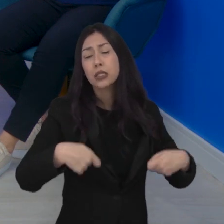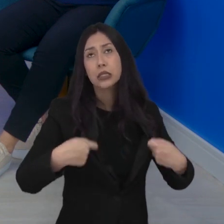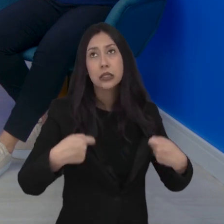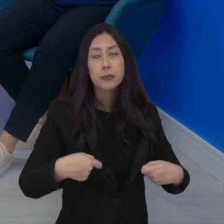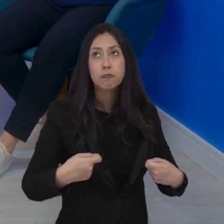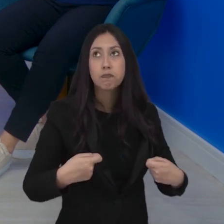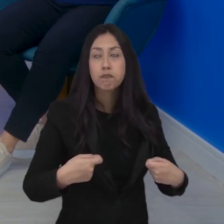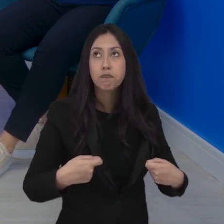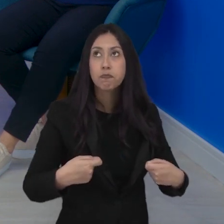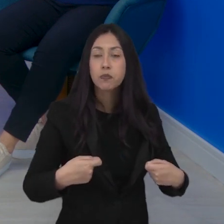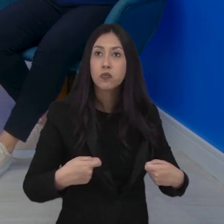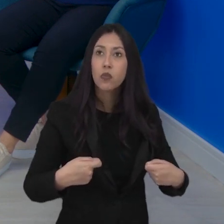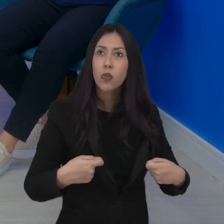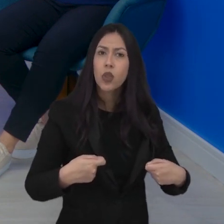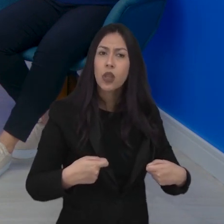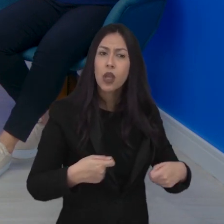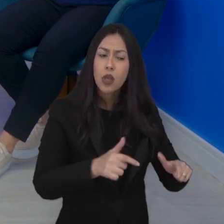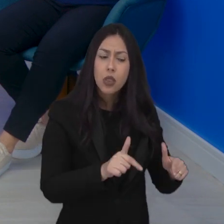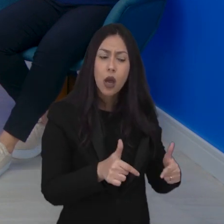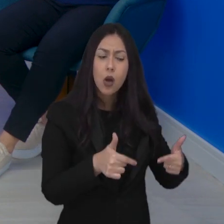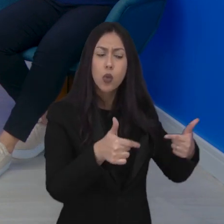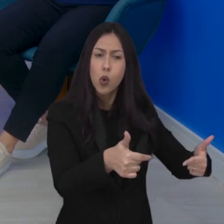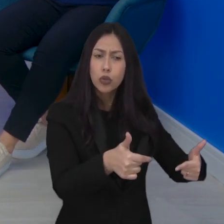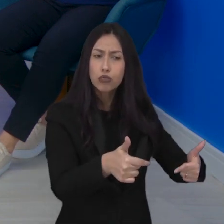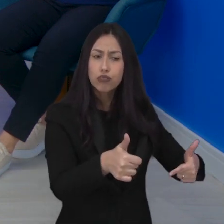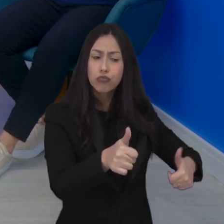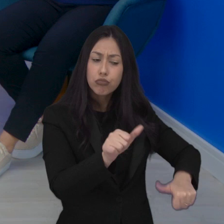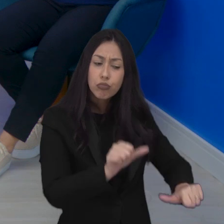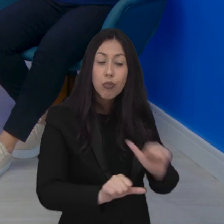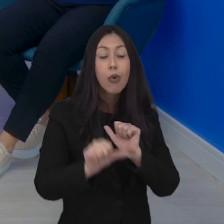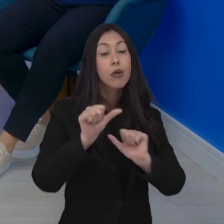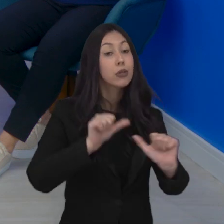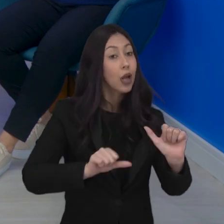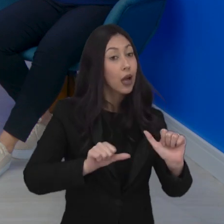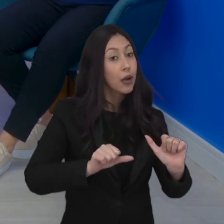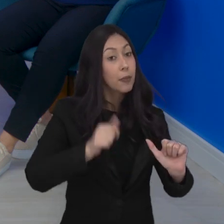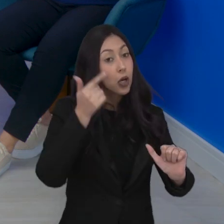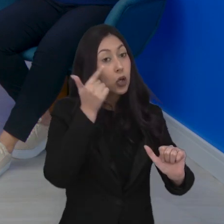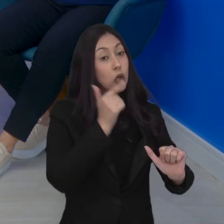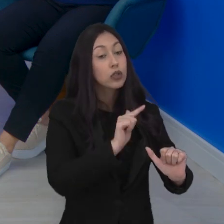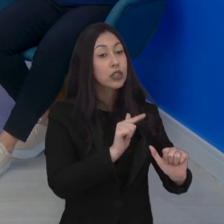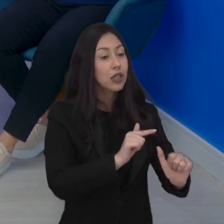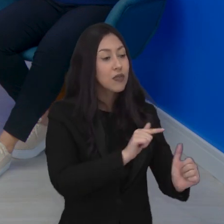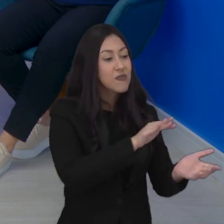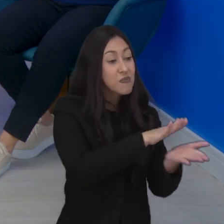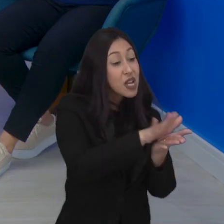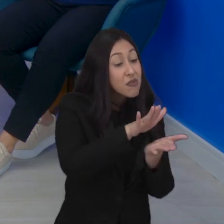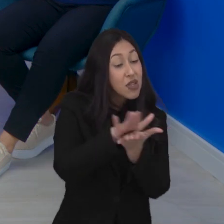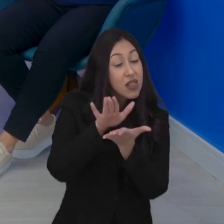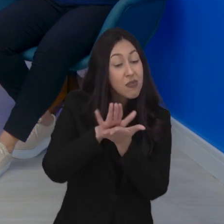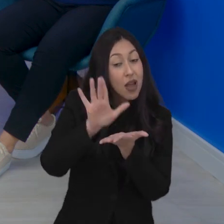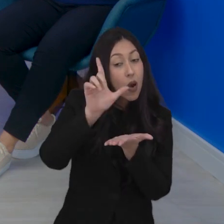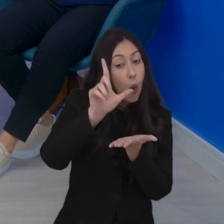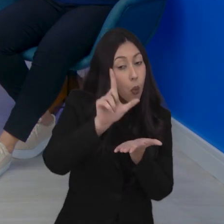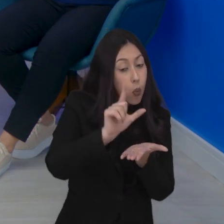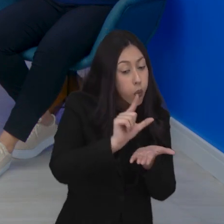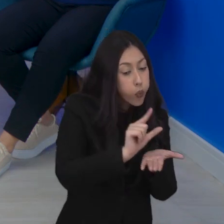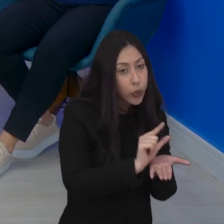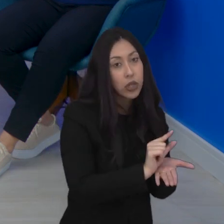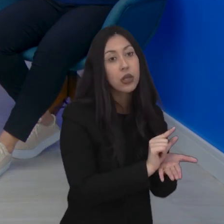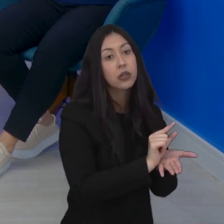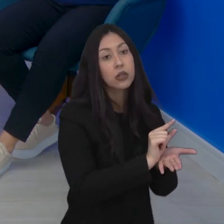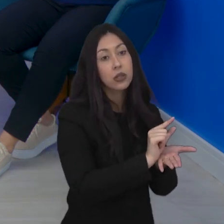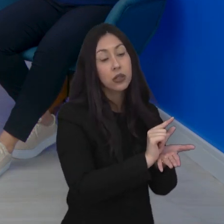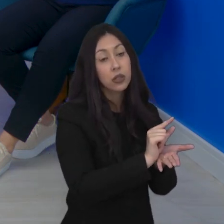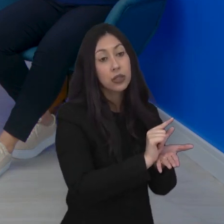diminuir, mudar a atuação do Estado, a função do Estado, para tentar diminuir despesas